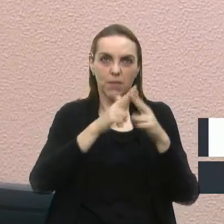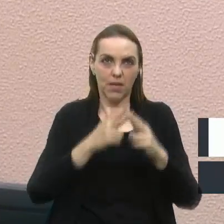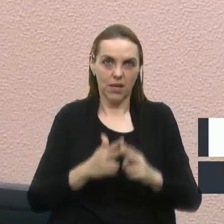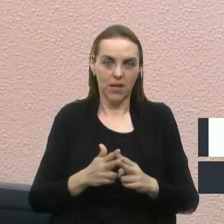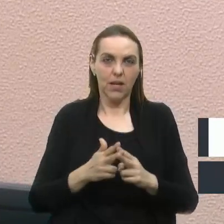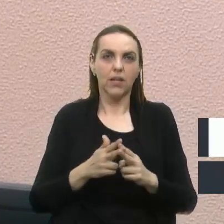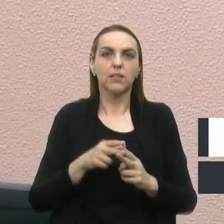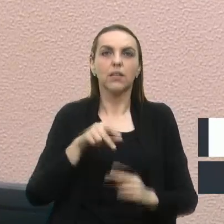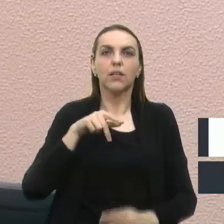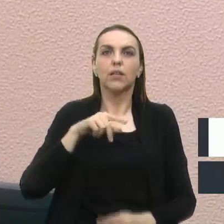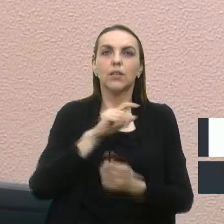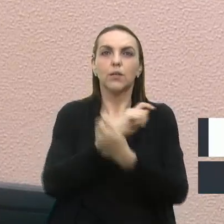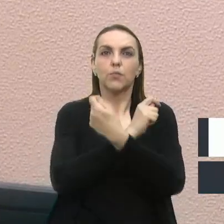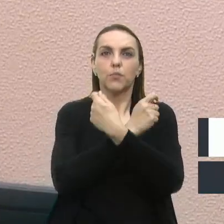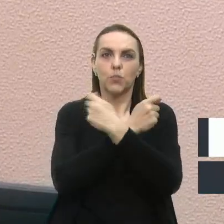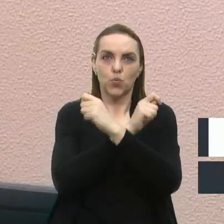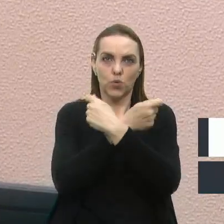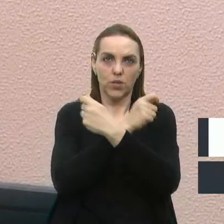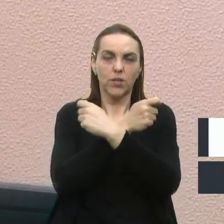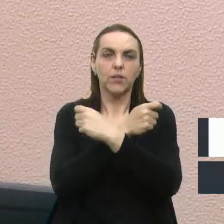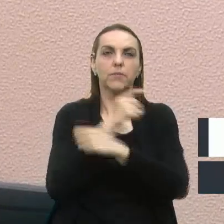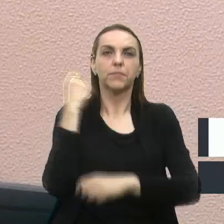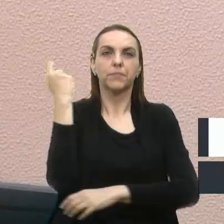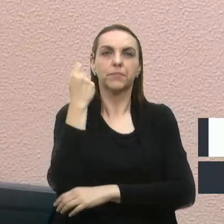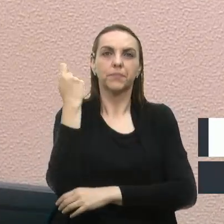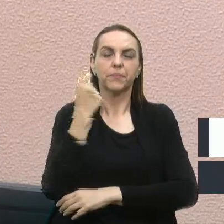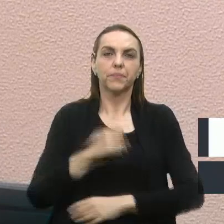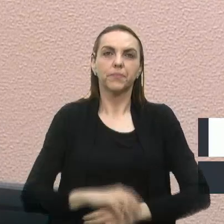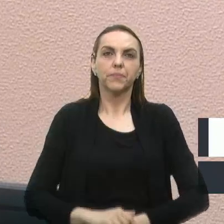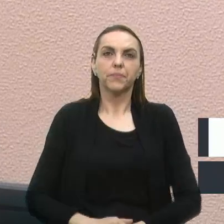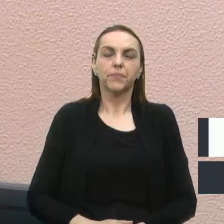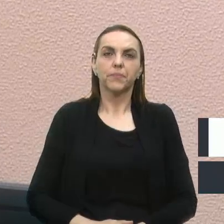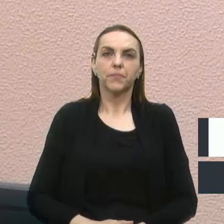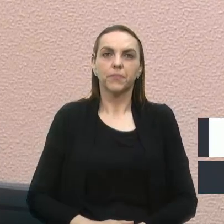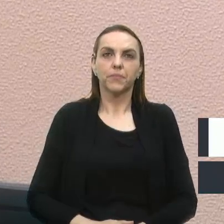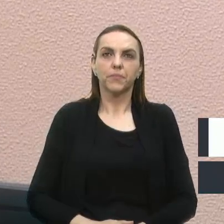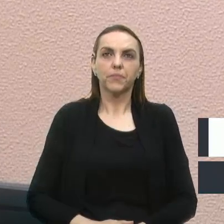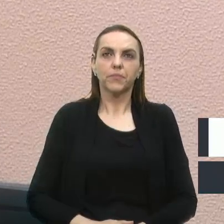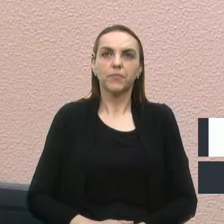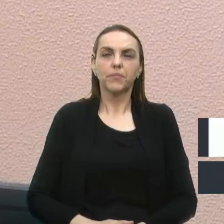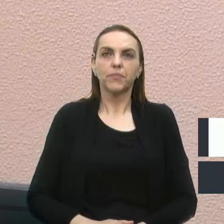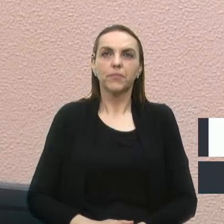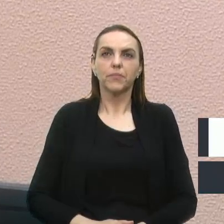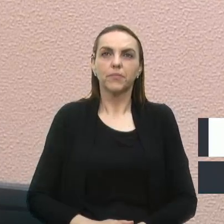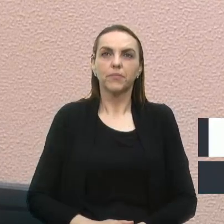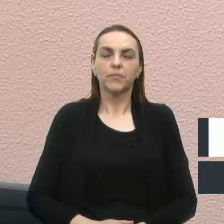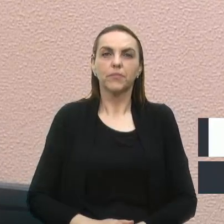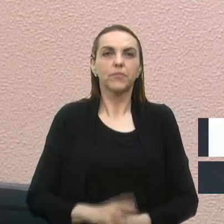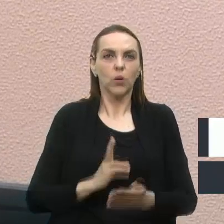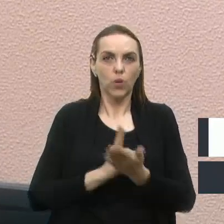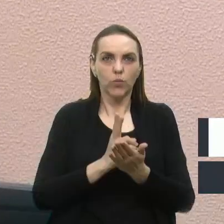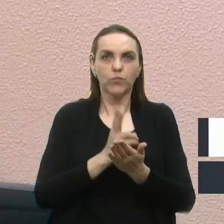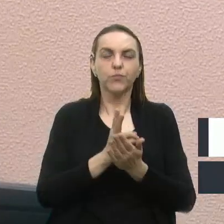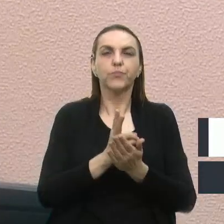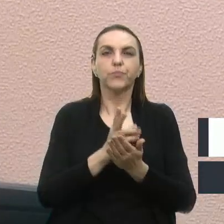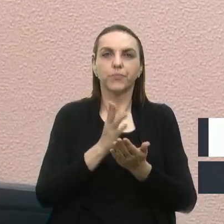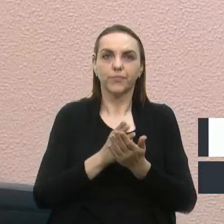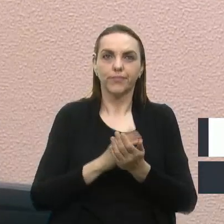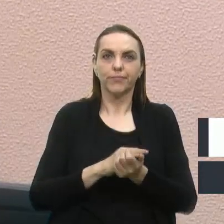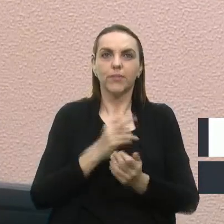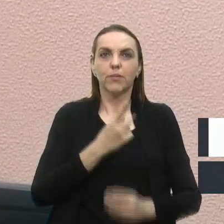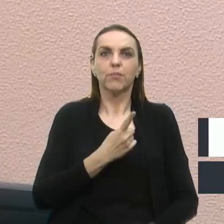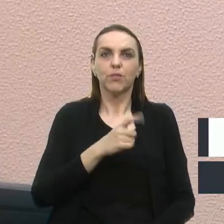Pontifícia Universidade Católica do Rio Grande do Sul, a PUC-RS, onde permaneceu entre os anos de 1981